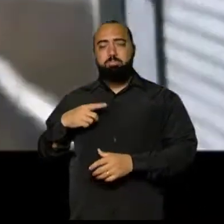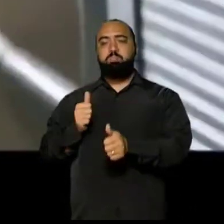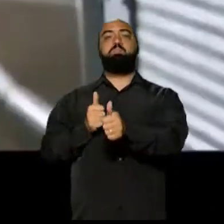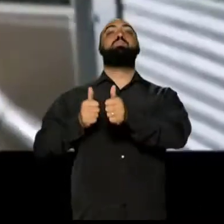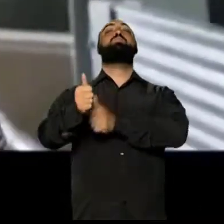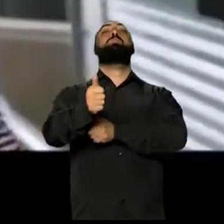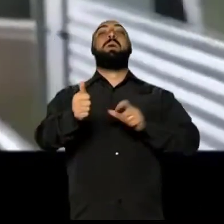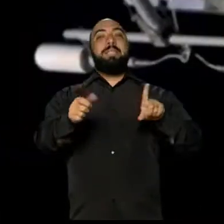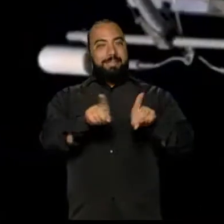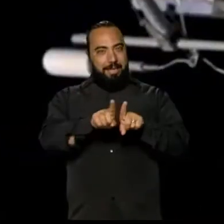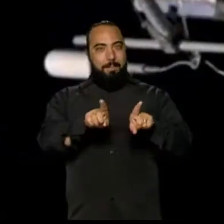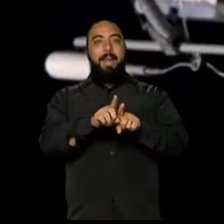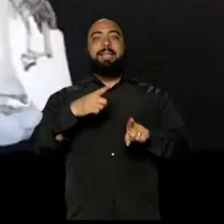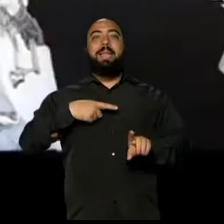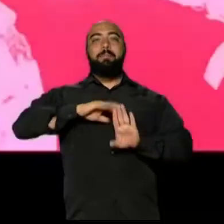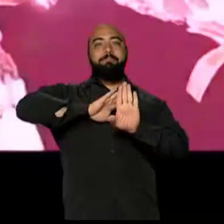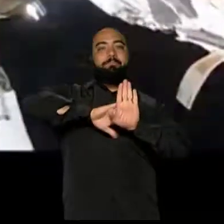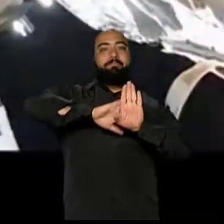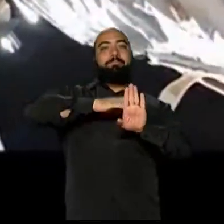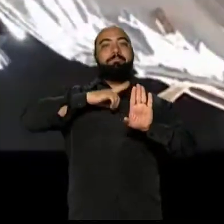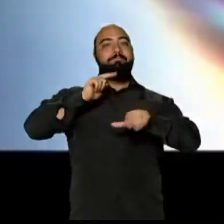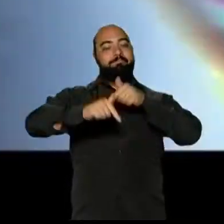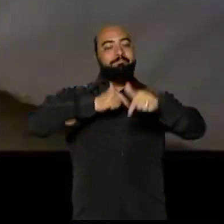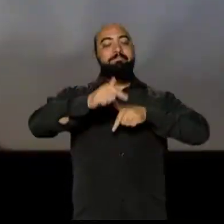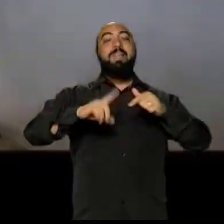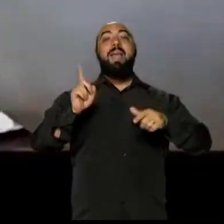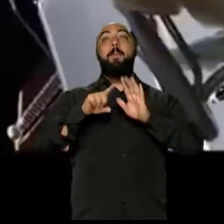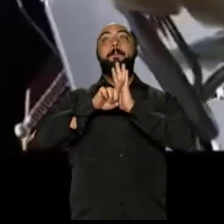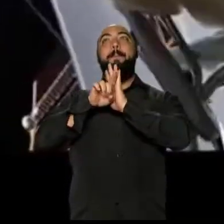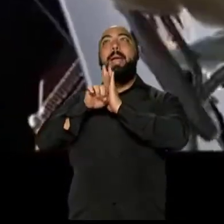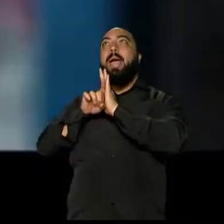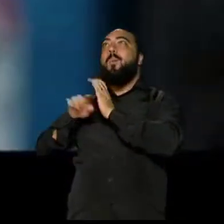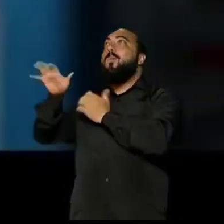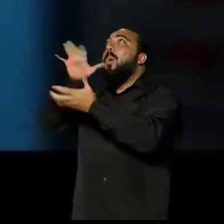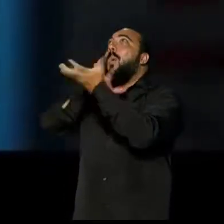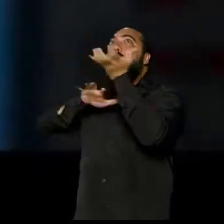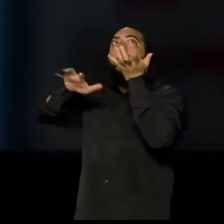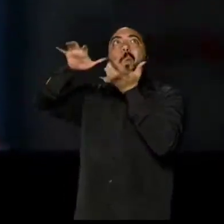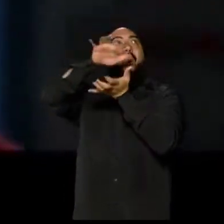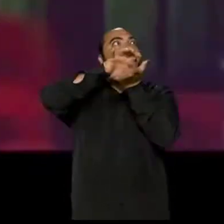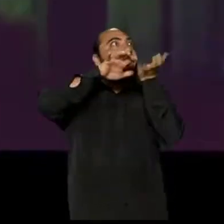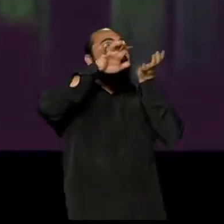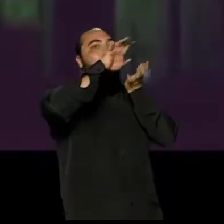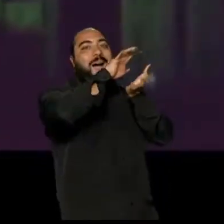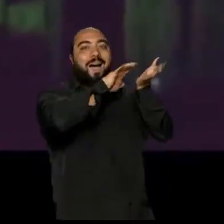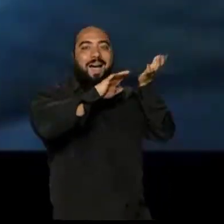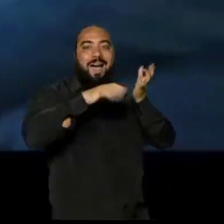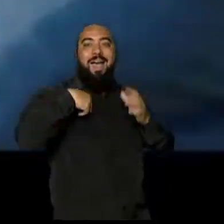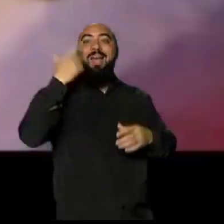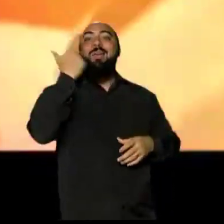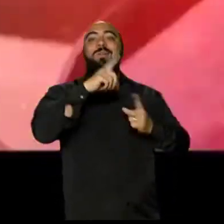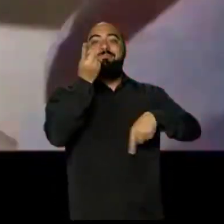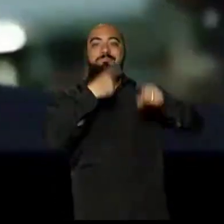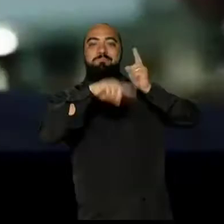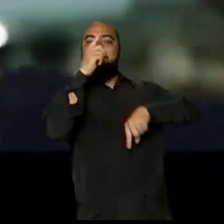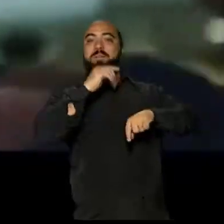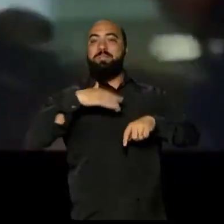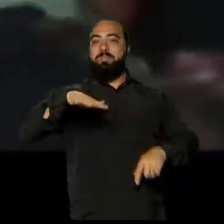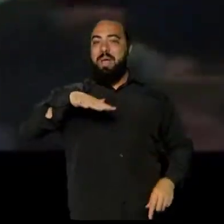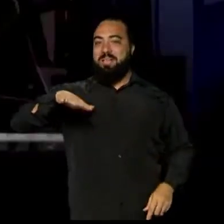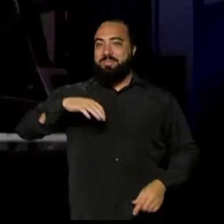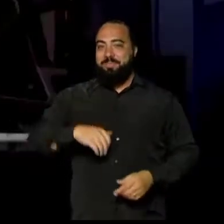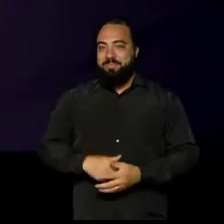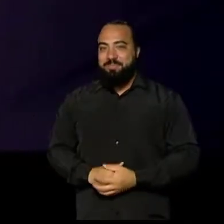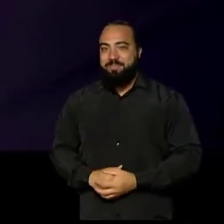e também nos bastidores das pesquisas sobre o espaço e ganham cada vez mais espaço.